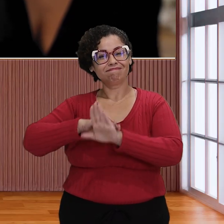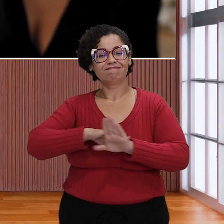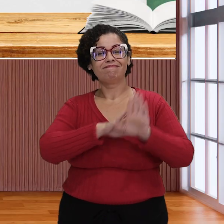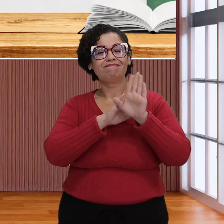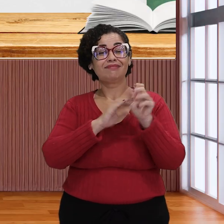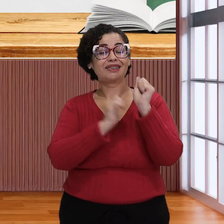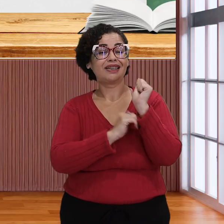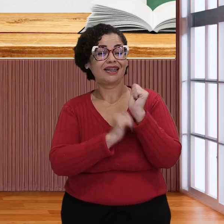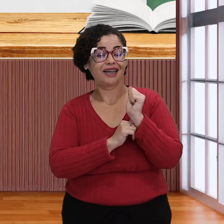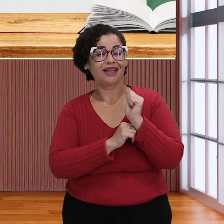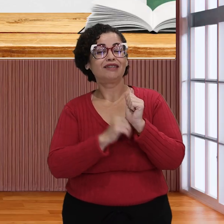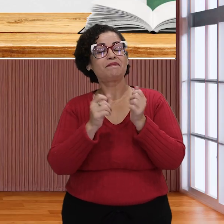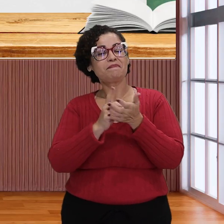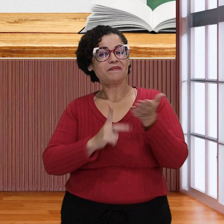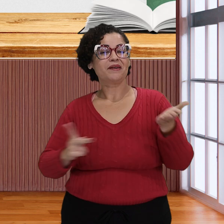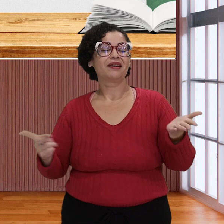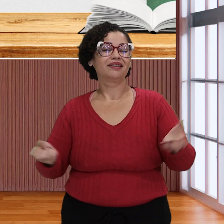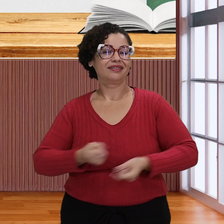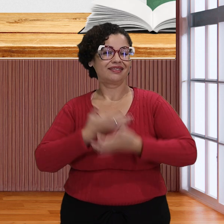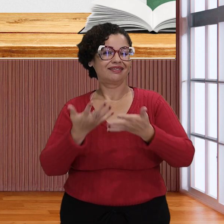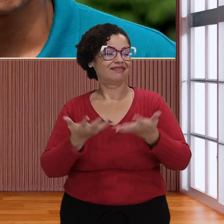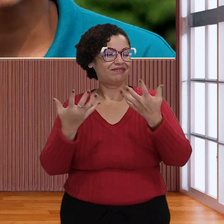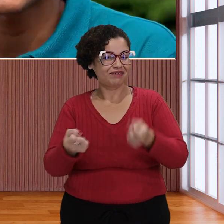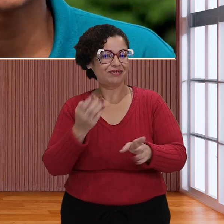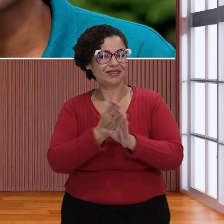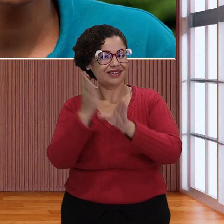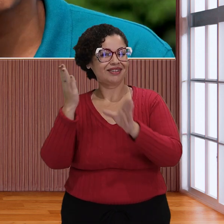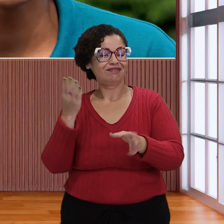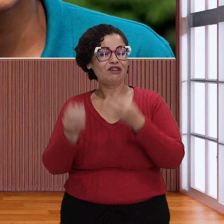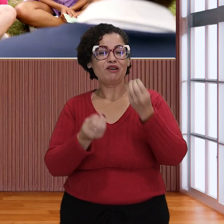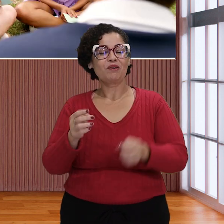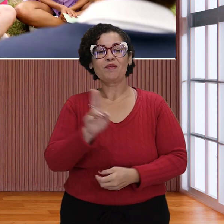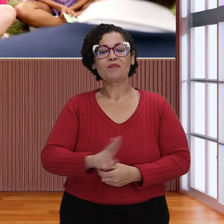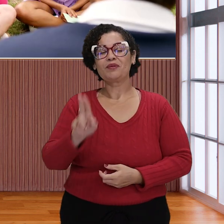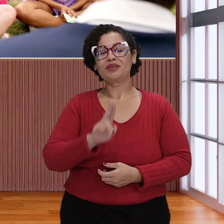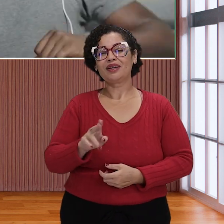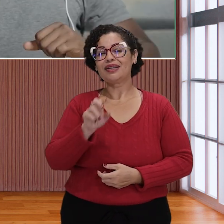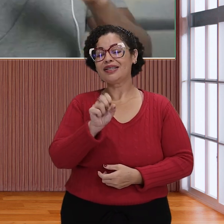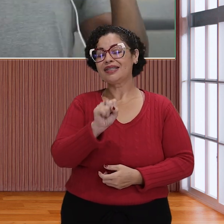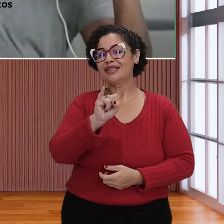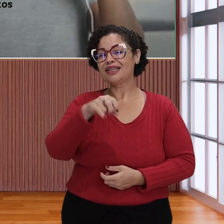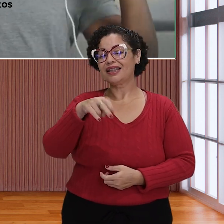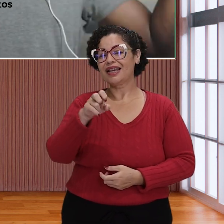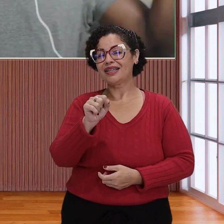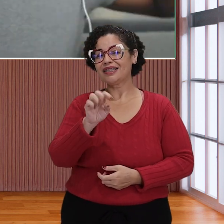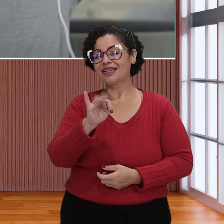sentidos escondidos, secretos e até poéticos. Bora descobrir como usar